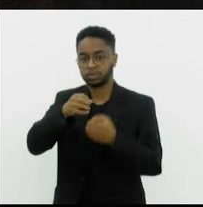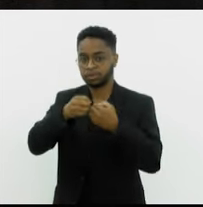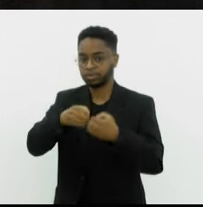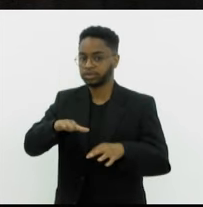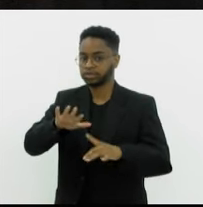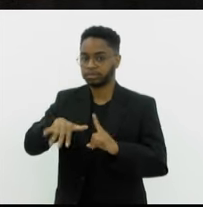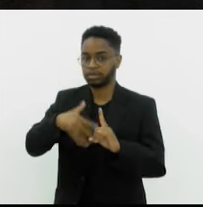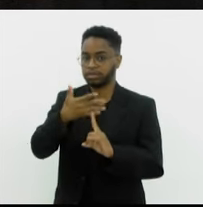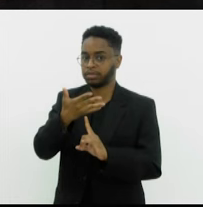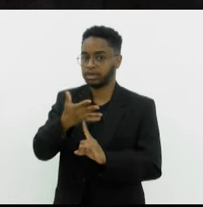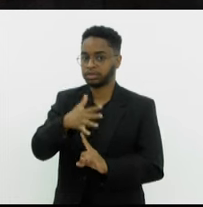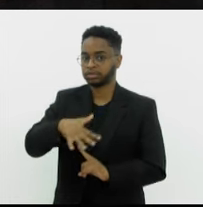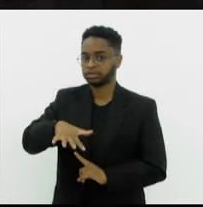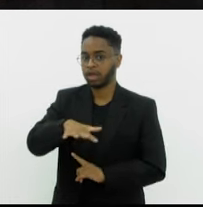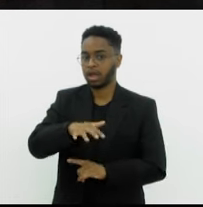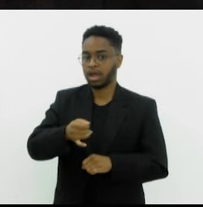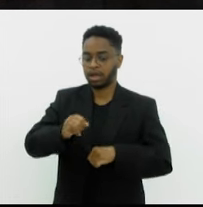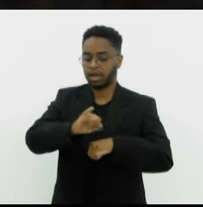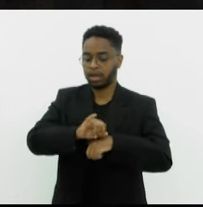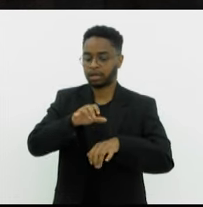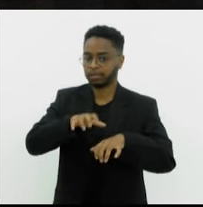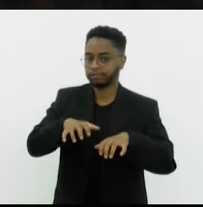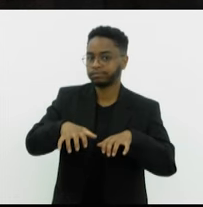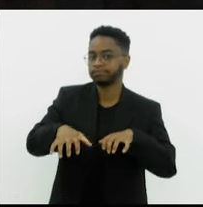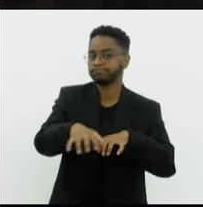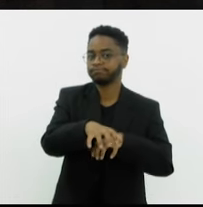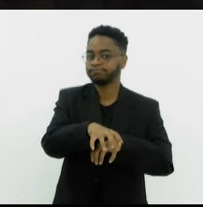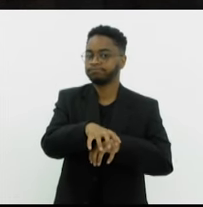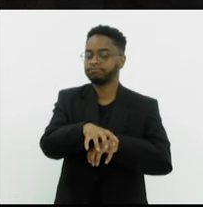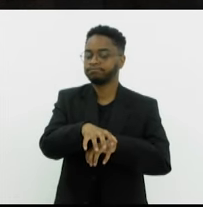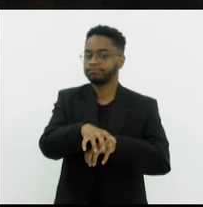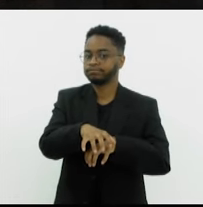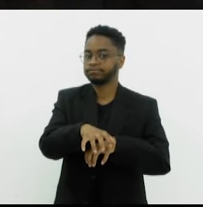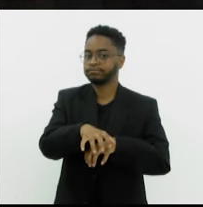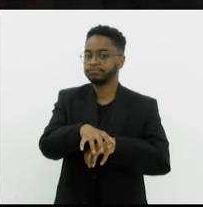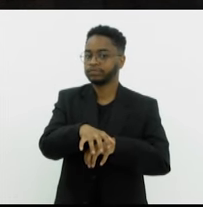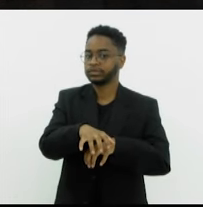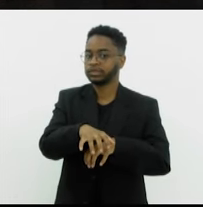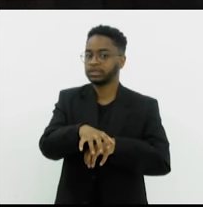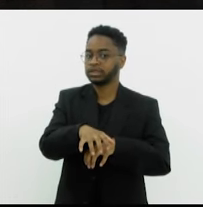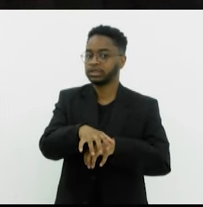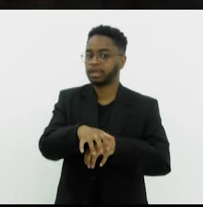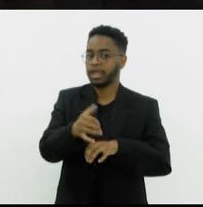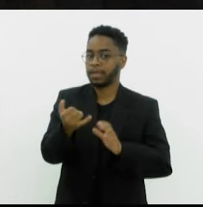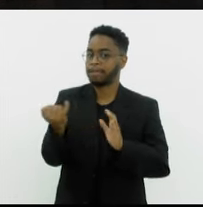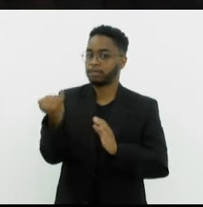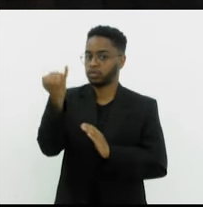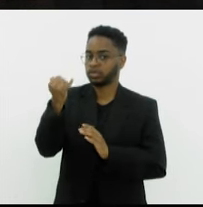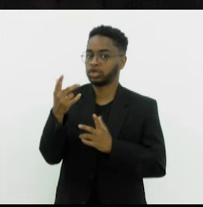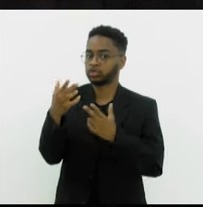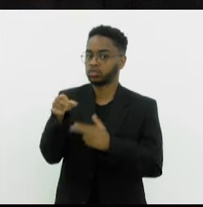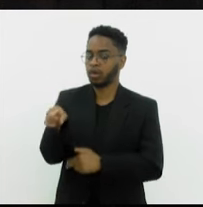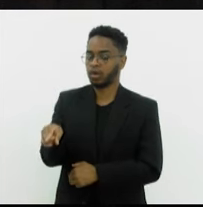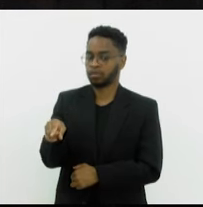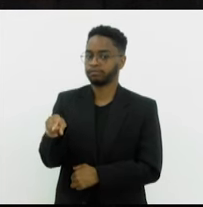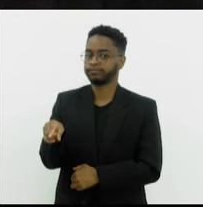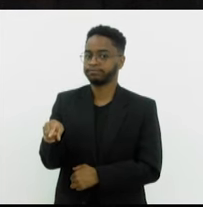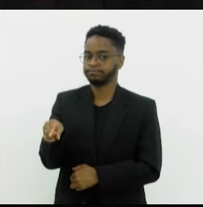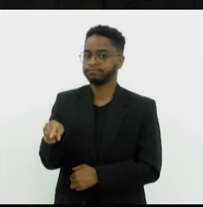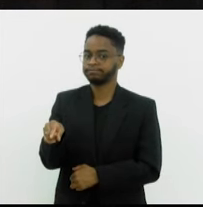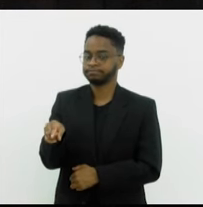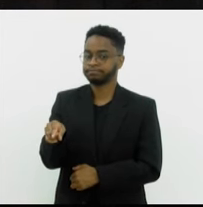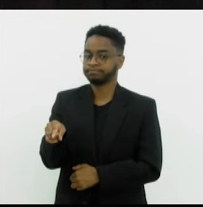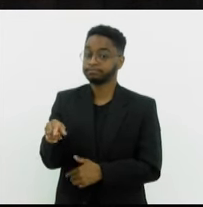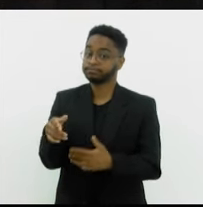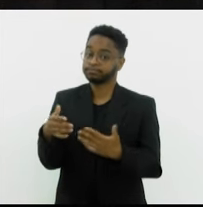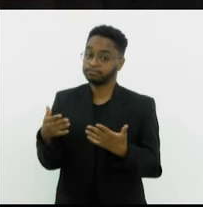nossa região metropolitana com tanta significância. Não é à toa